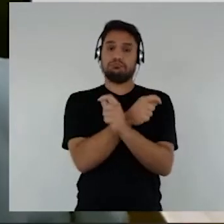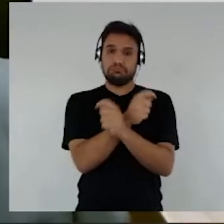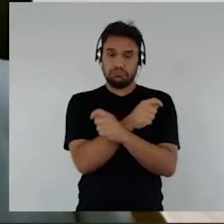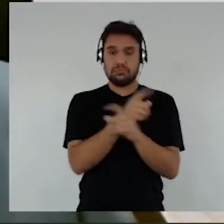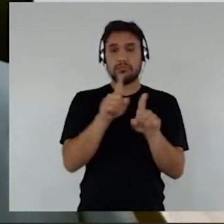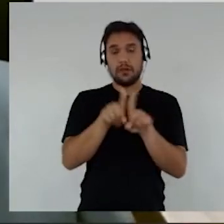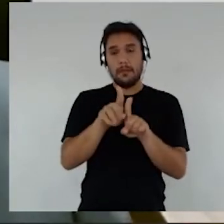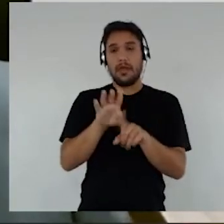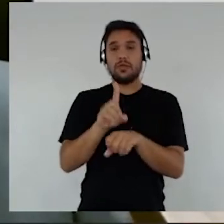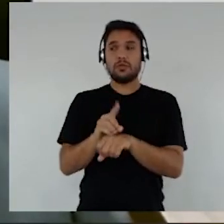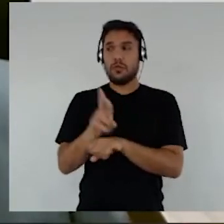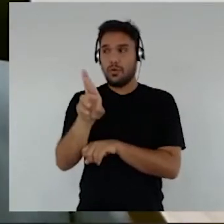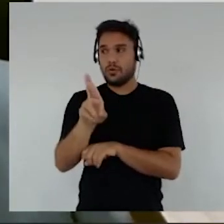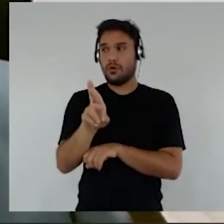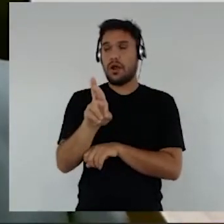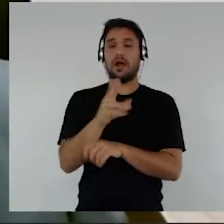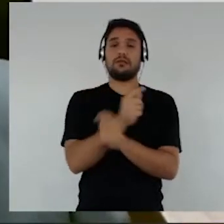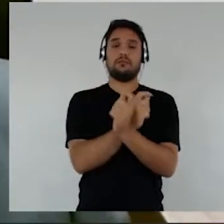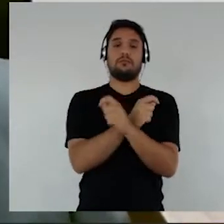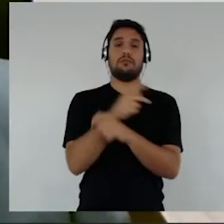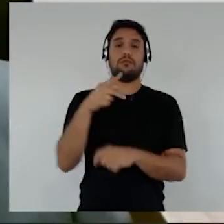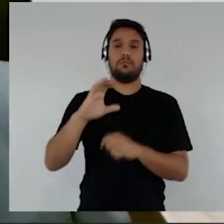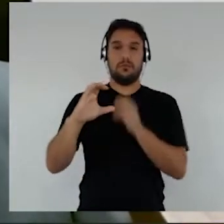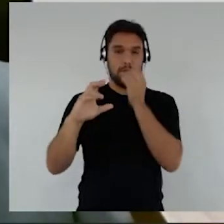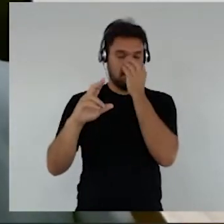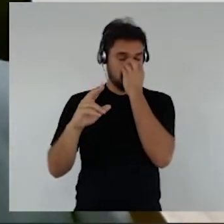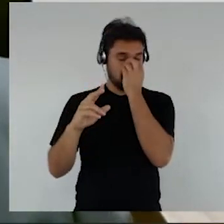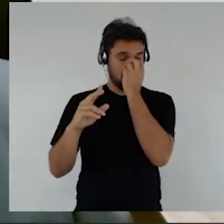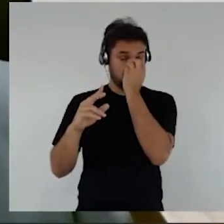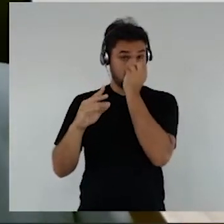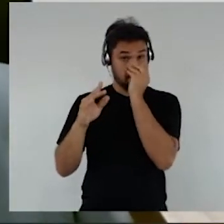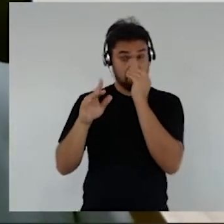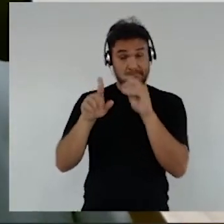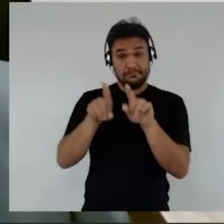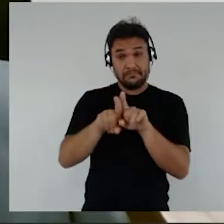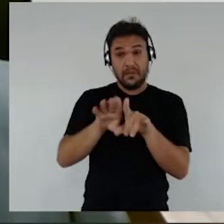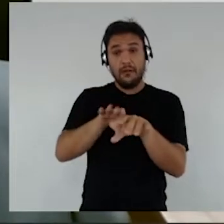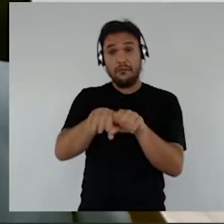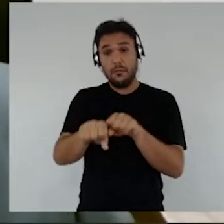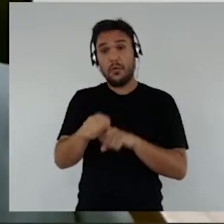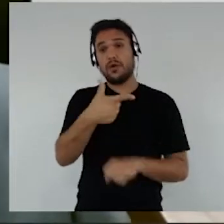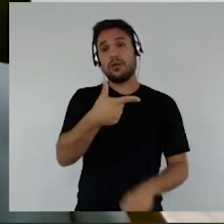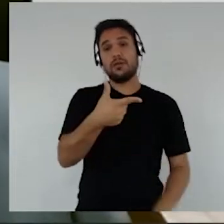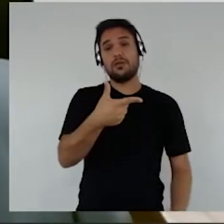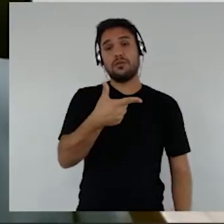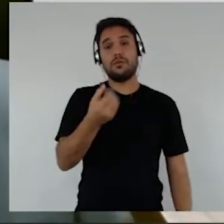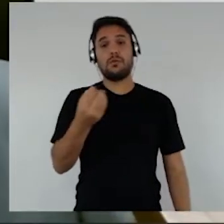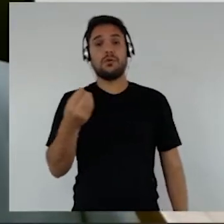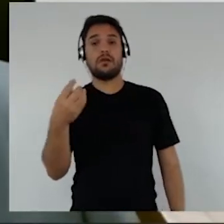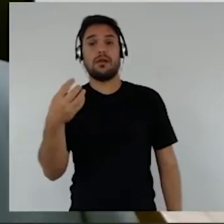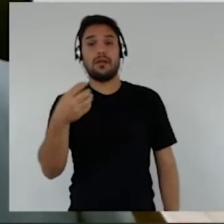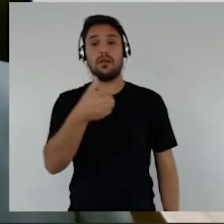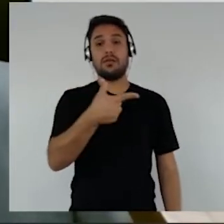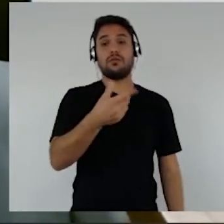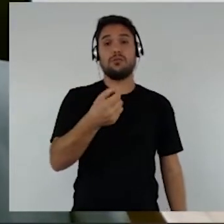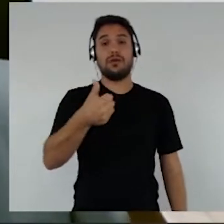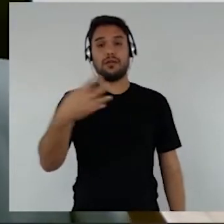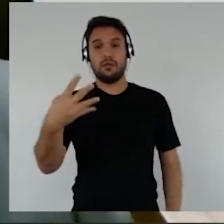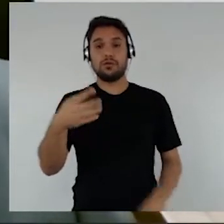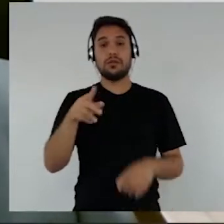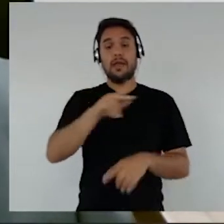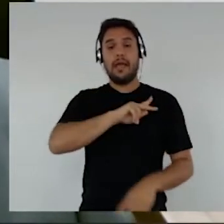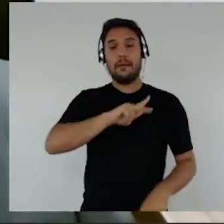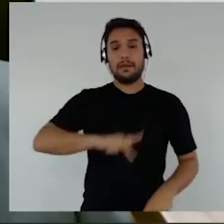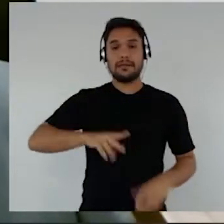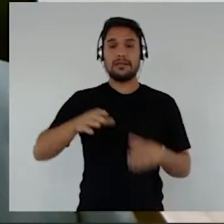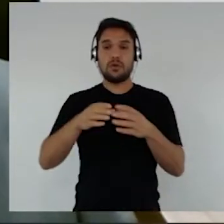e doutorado também pela Pontifícia Universidade Católica de São Paulo, com conclusão em 2014. É presidente estadual da Comissão